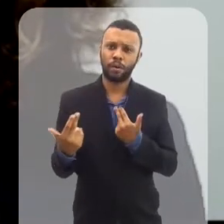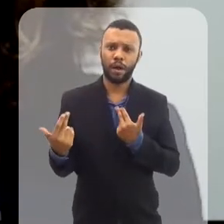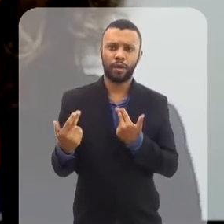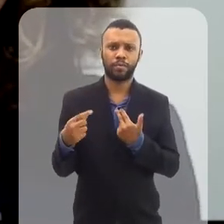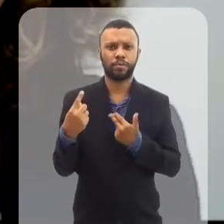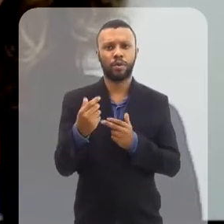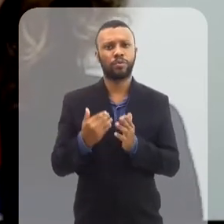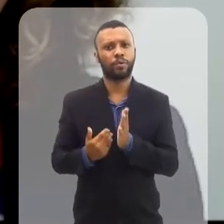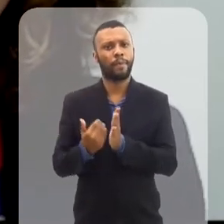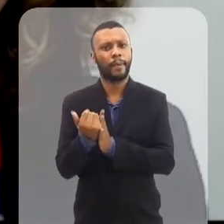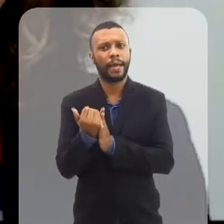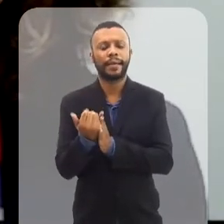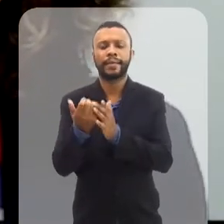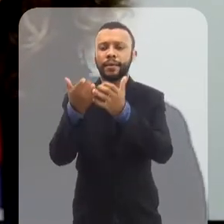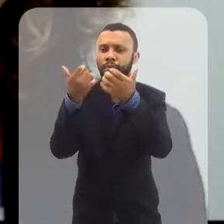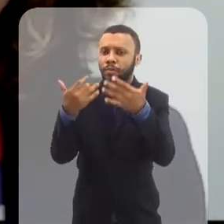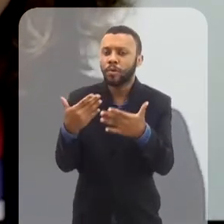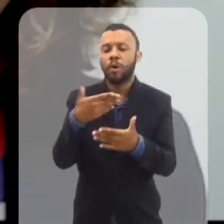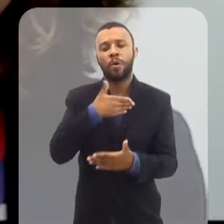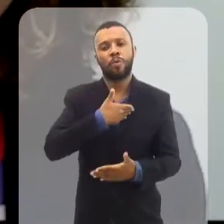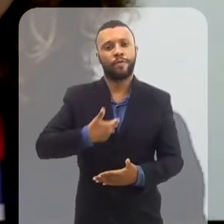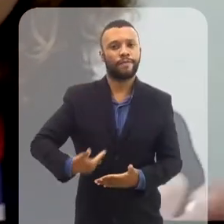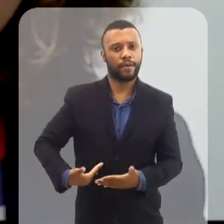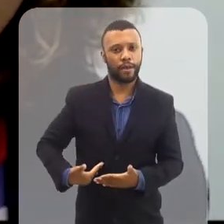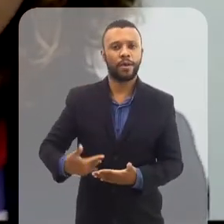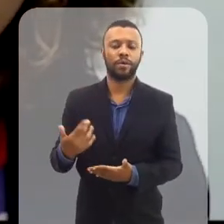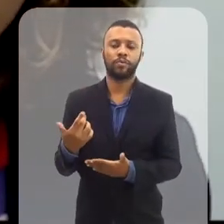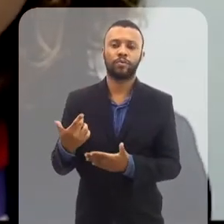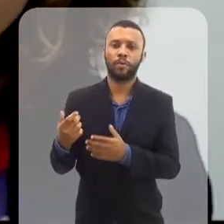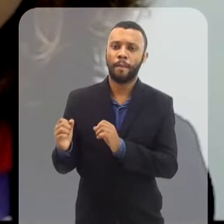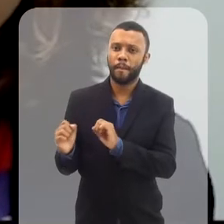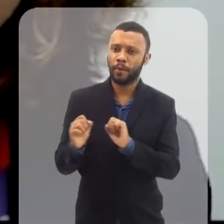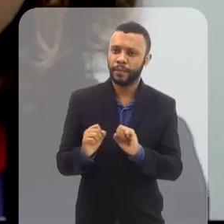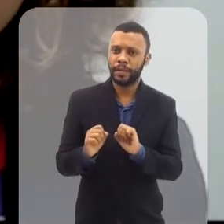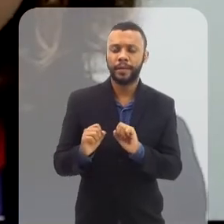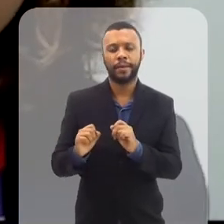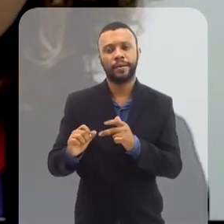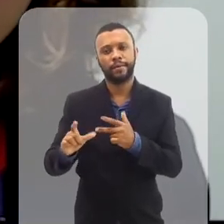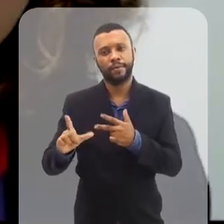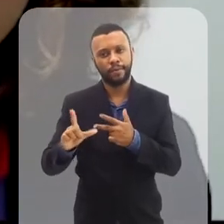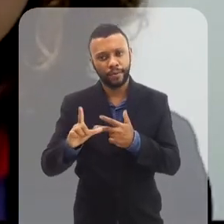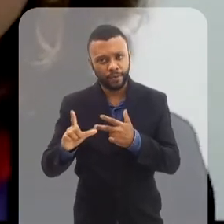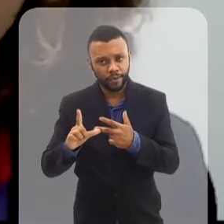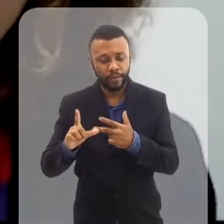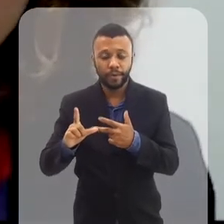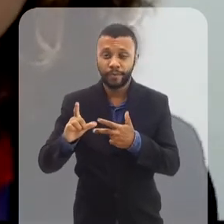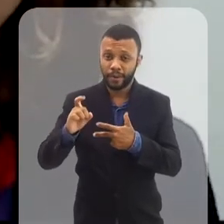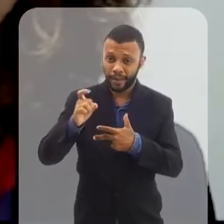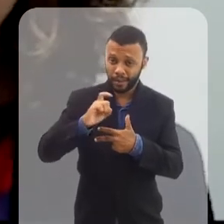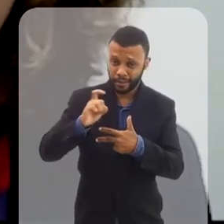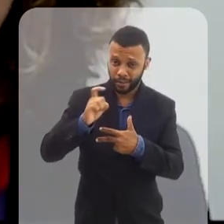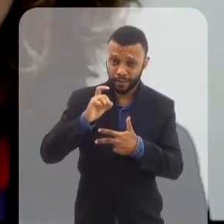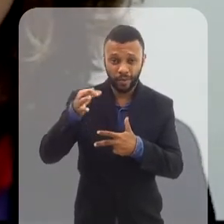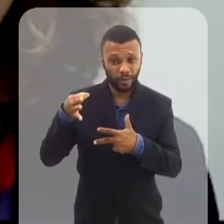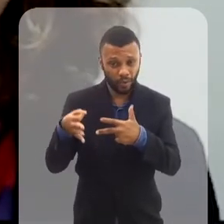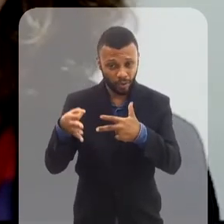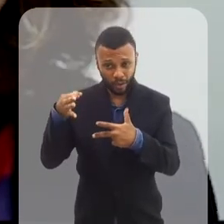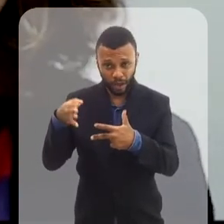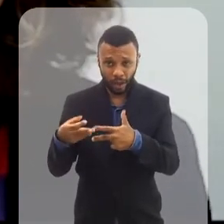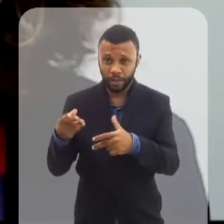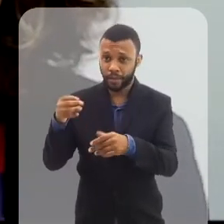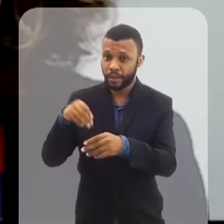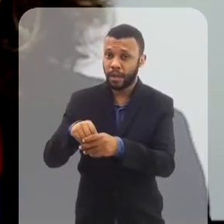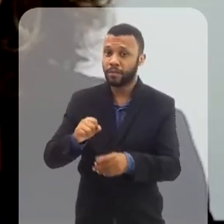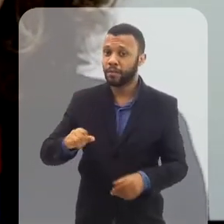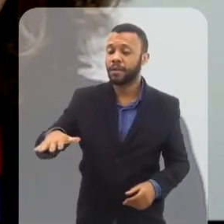essa, a gente começa a colocar o Estado, né, o governo, o legislativo, o executivo, o judiciário dentro desse mundo. E aí